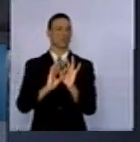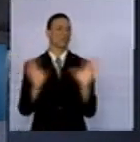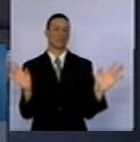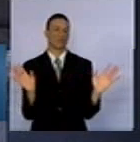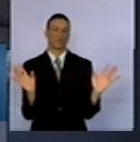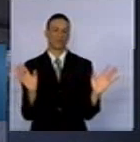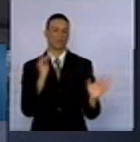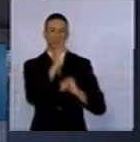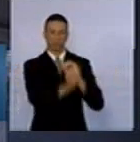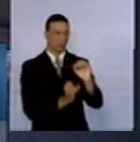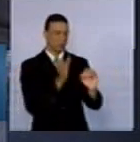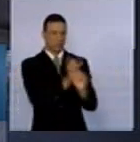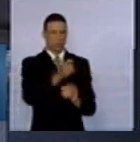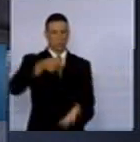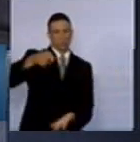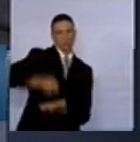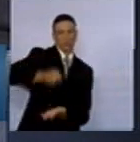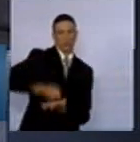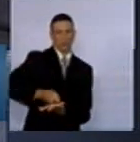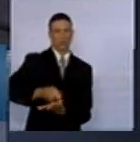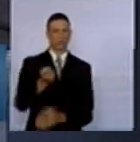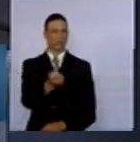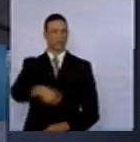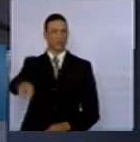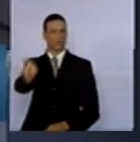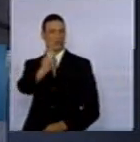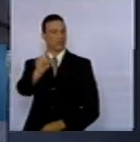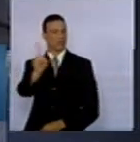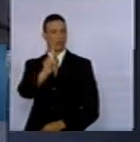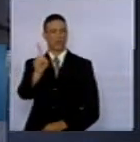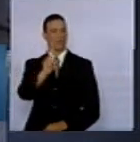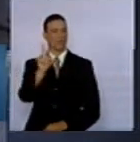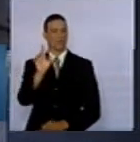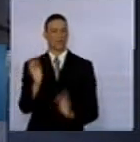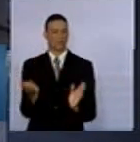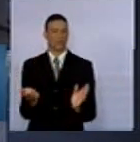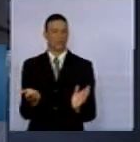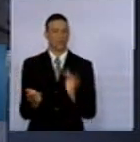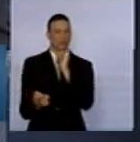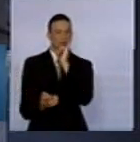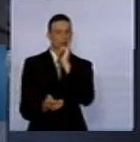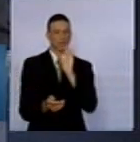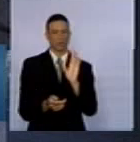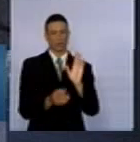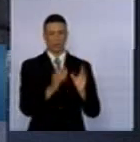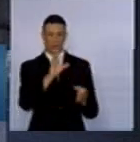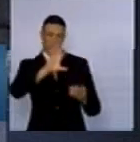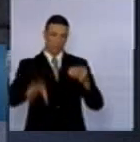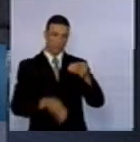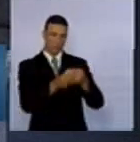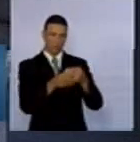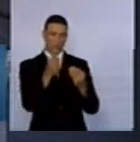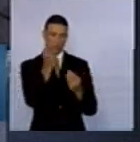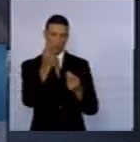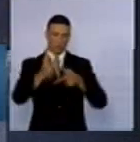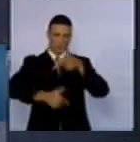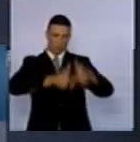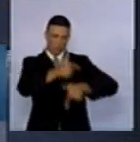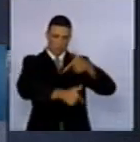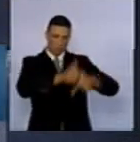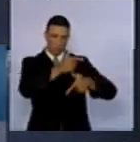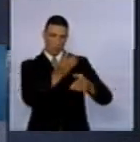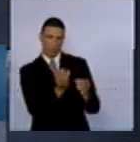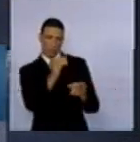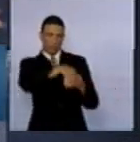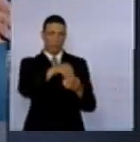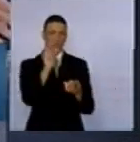caracteriza por isso e aqui no projeto se transformava num valor ar condicionado no serviço de valor adicionado e já